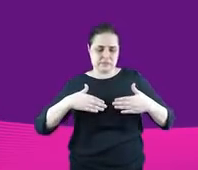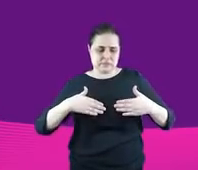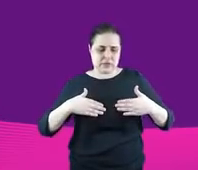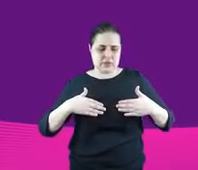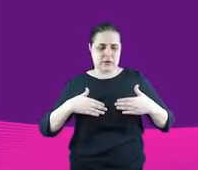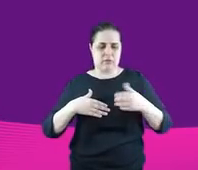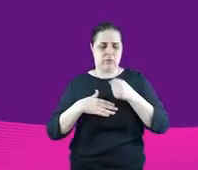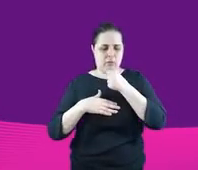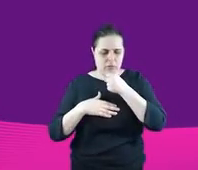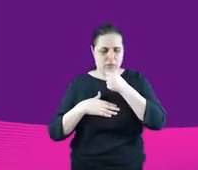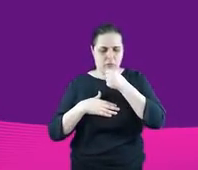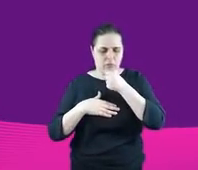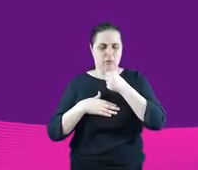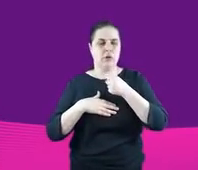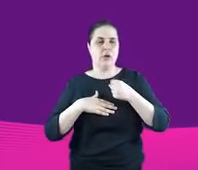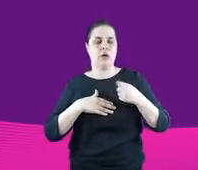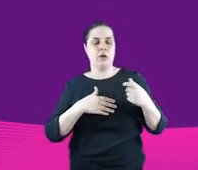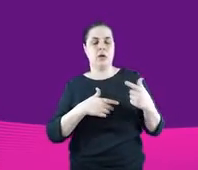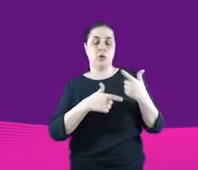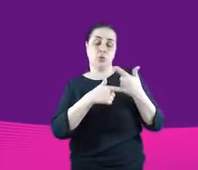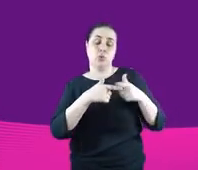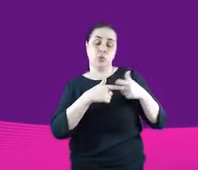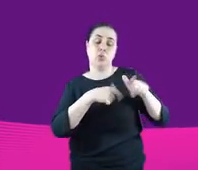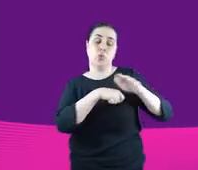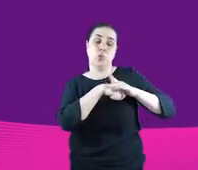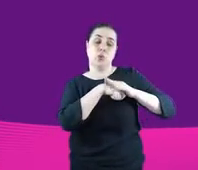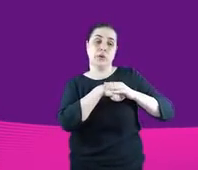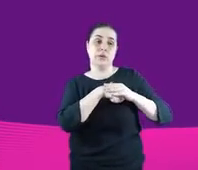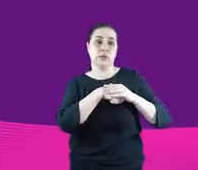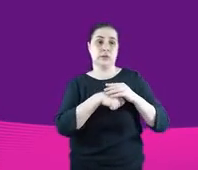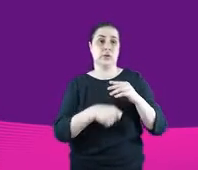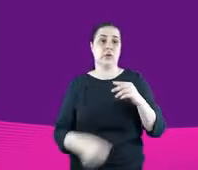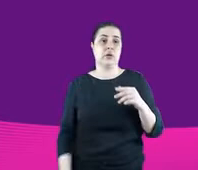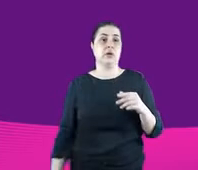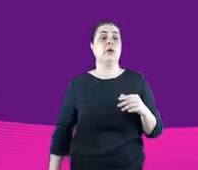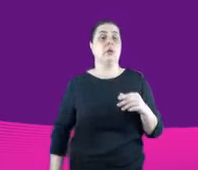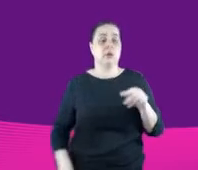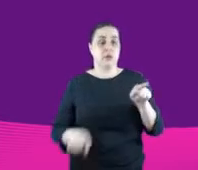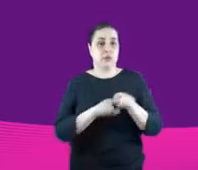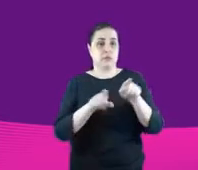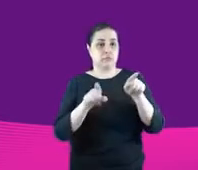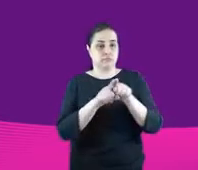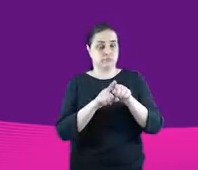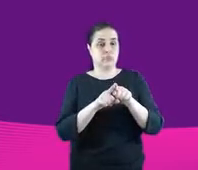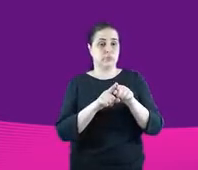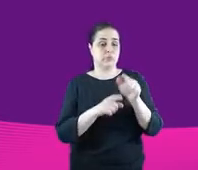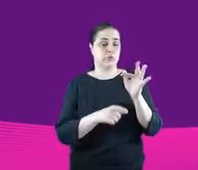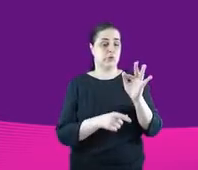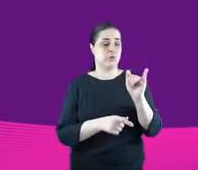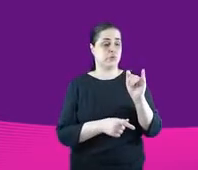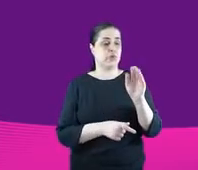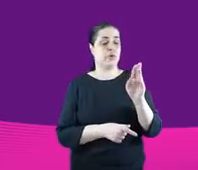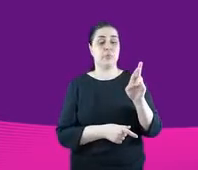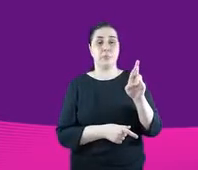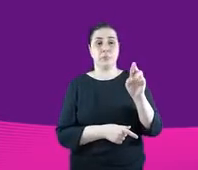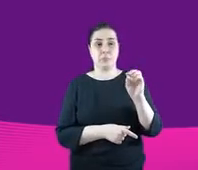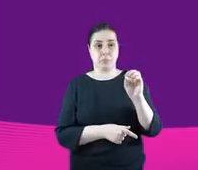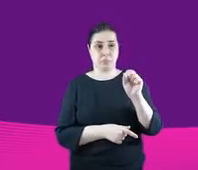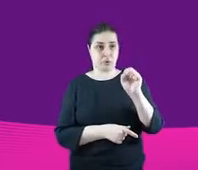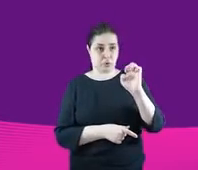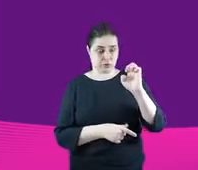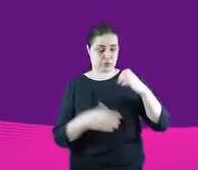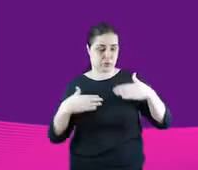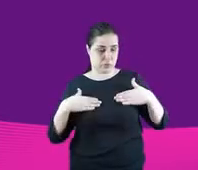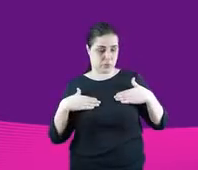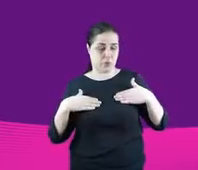que fizeram radioterapia em fossa supraclavicular, eventualmente vão fazer um raio-x nessa época de Covid, então, e você